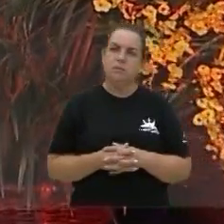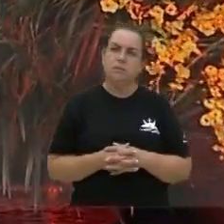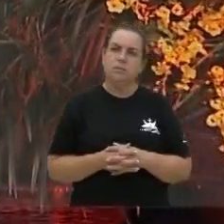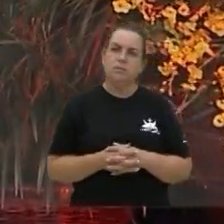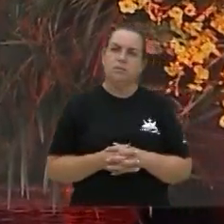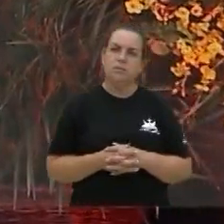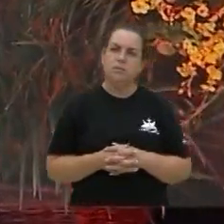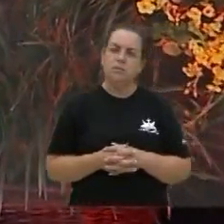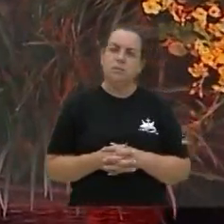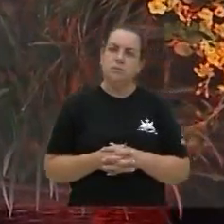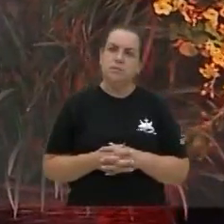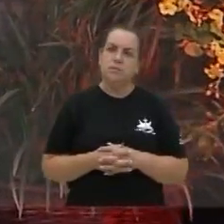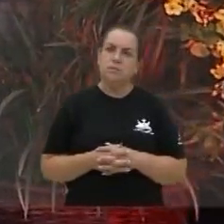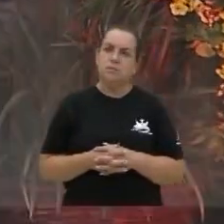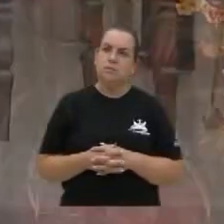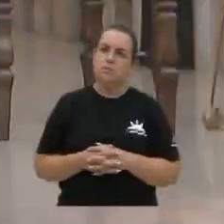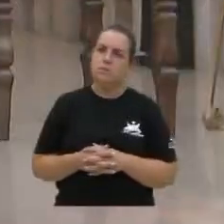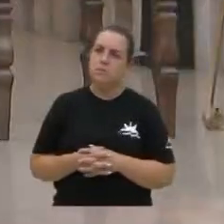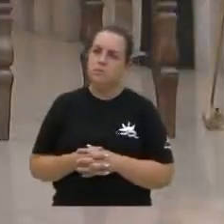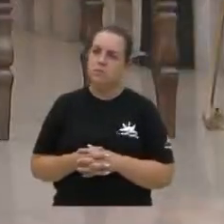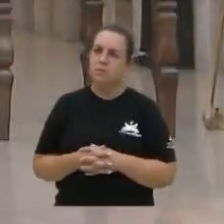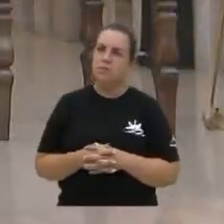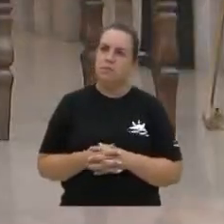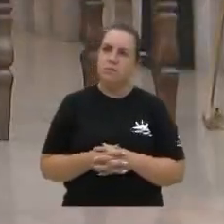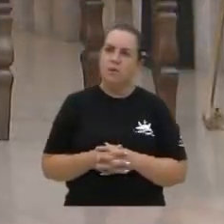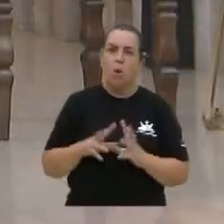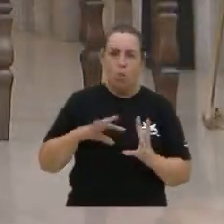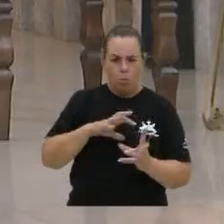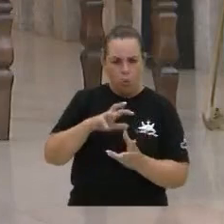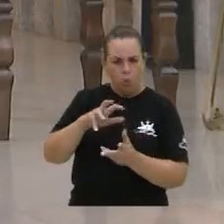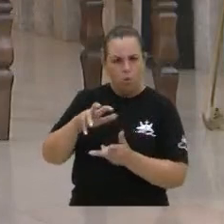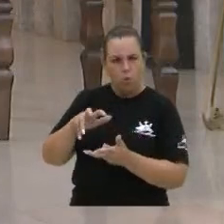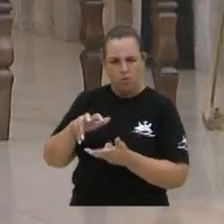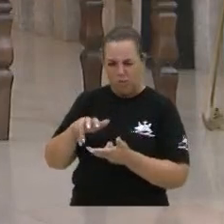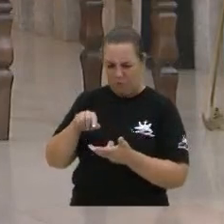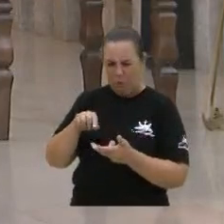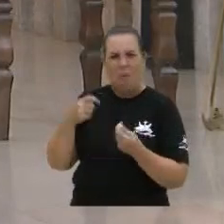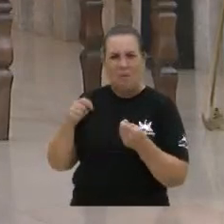Será que a humanidade não precisa buscar as coisas de Deus?